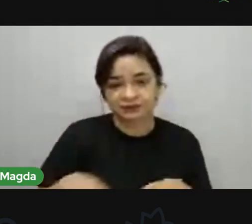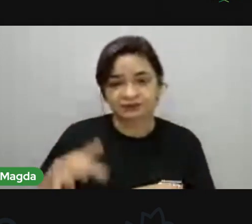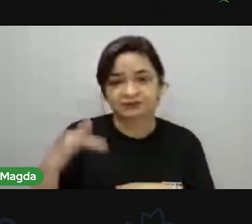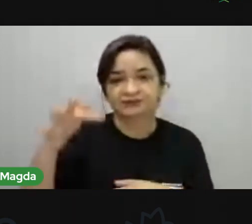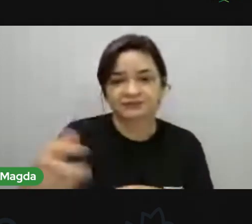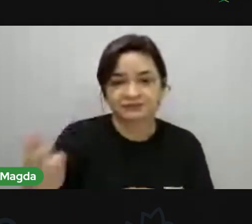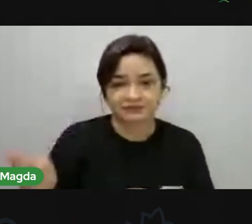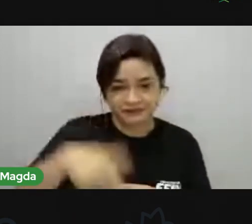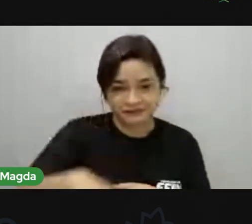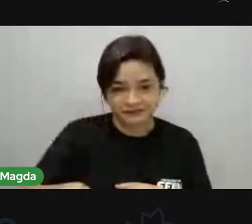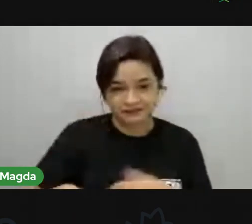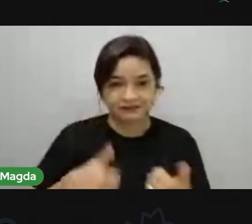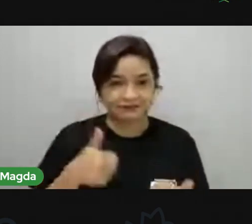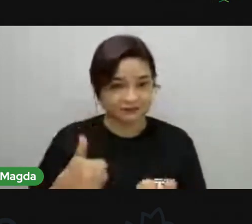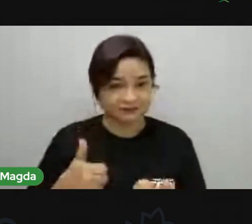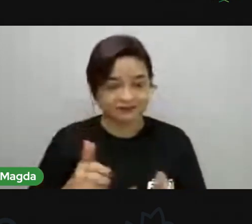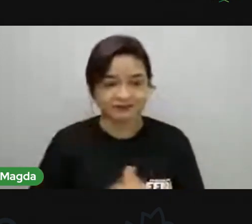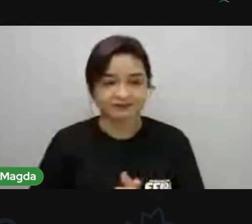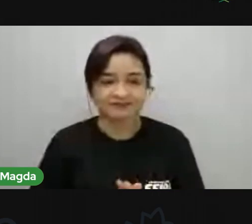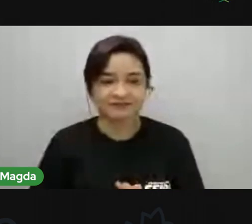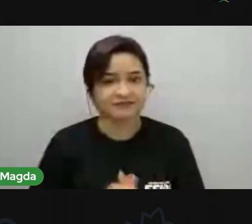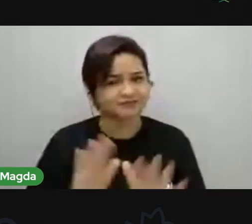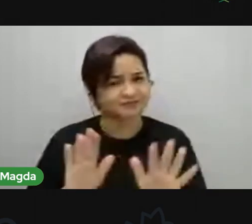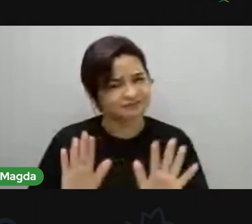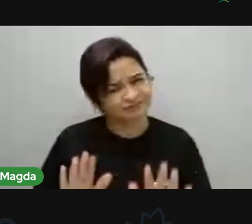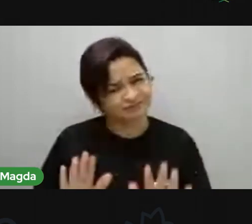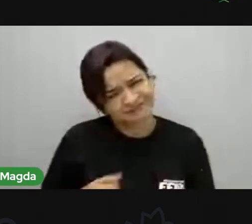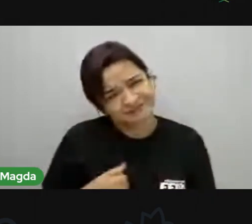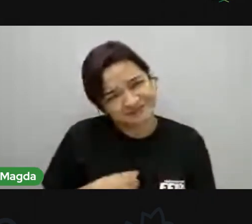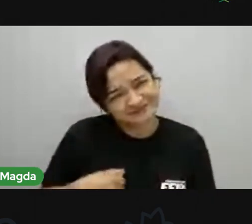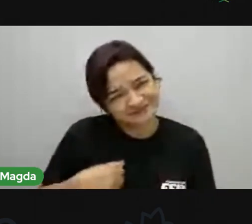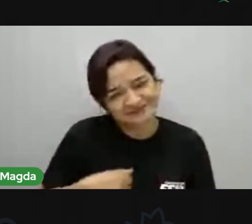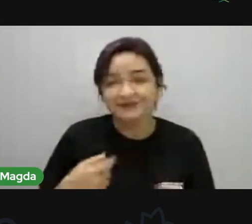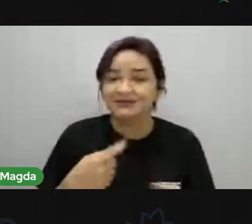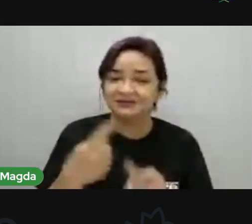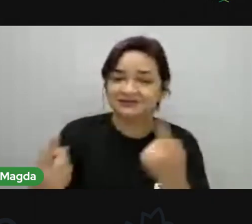novo. Eu vou ficar aqui morrendo de saudade de todos